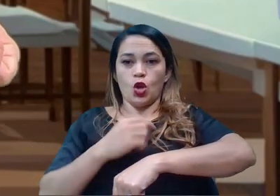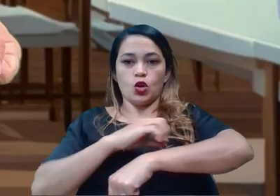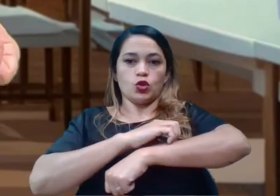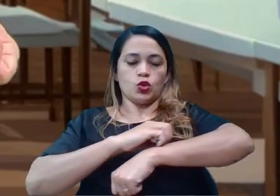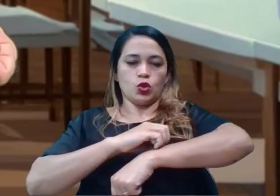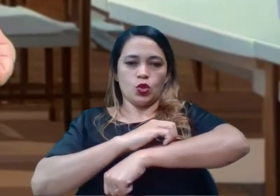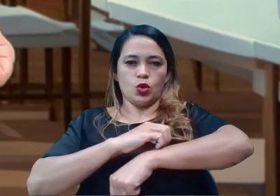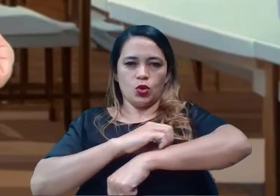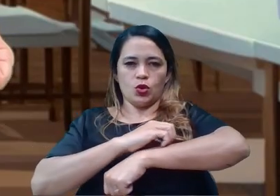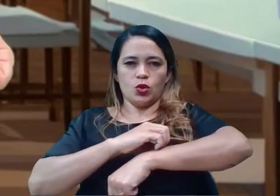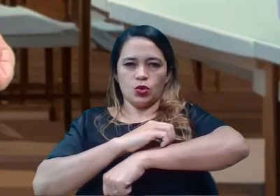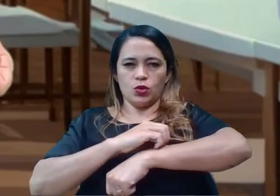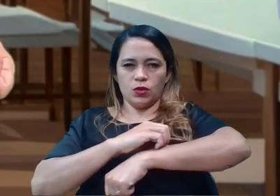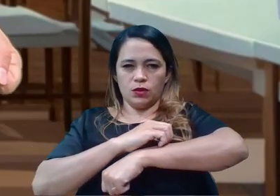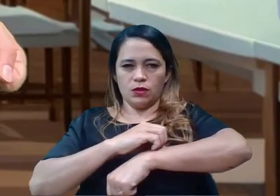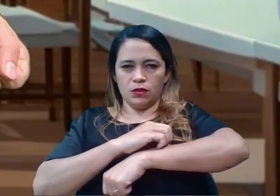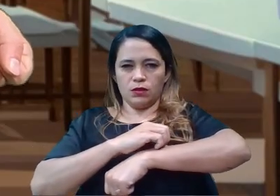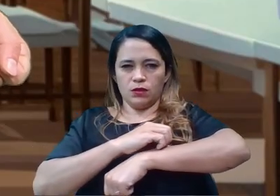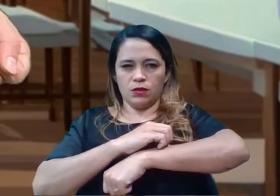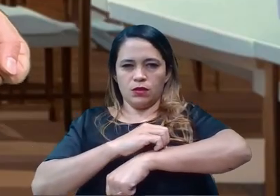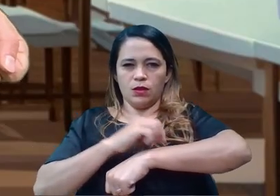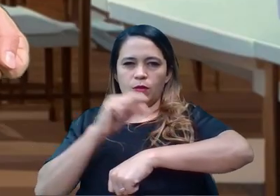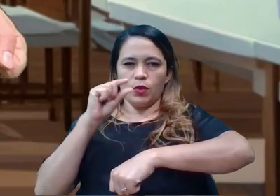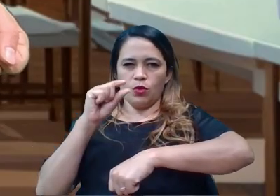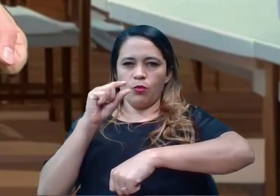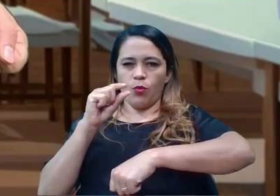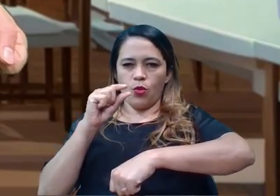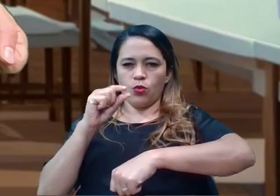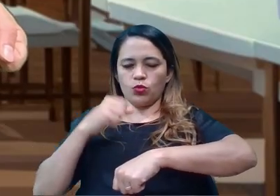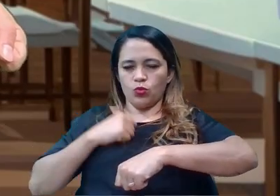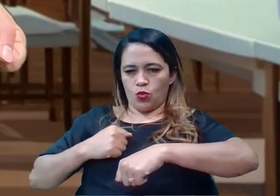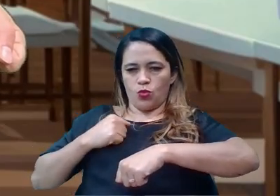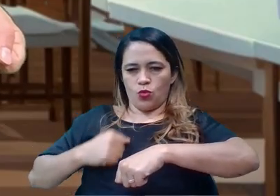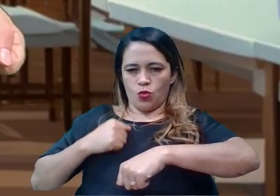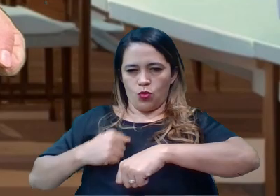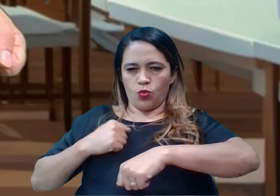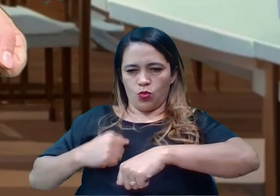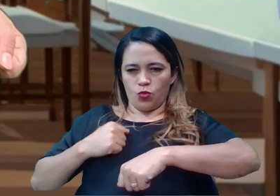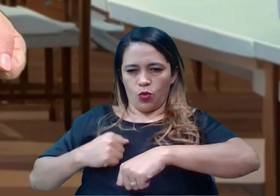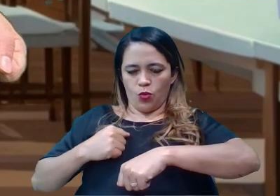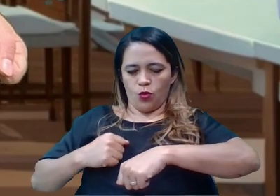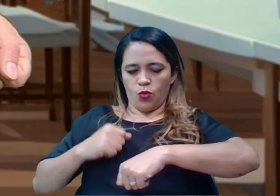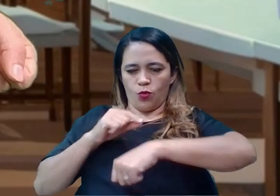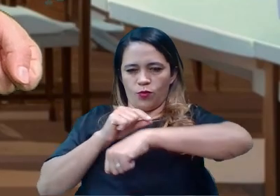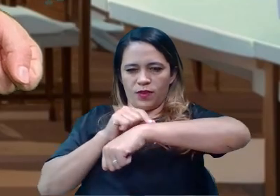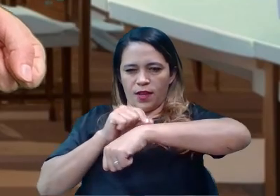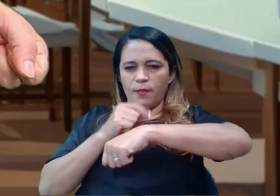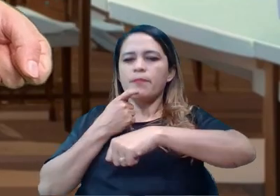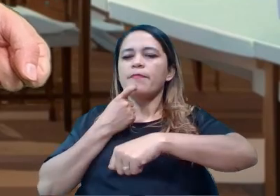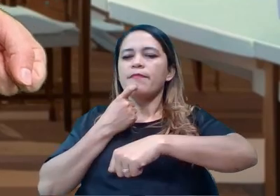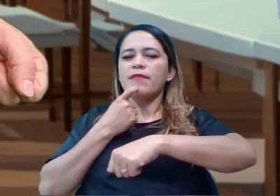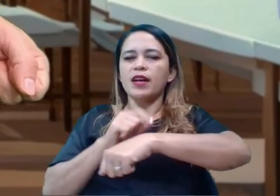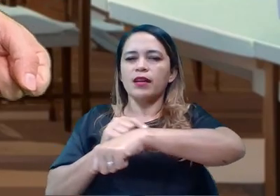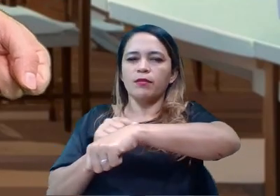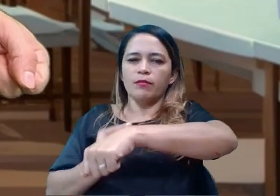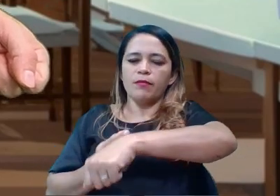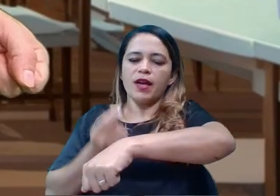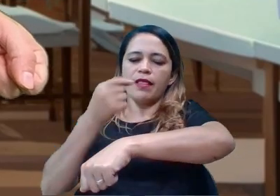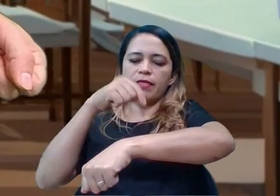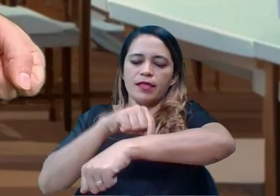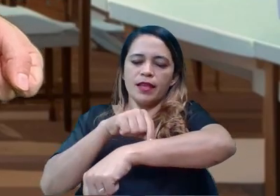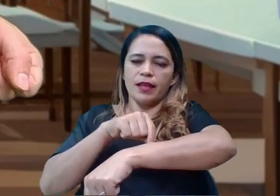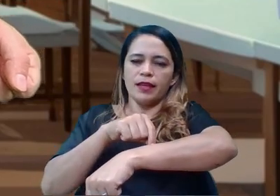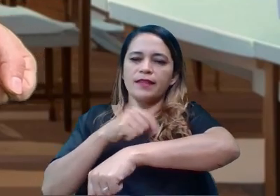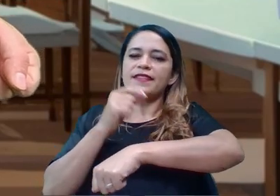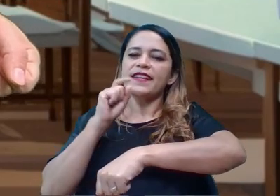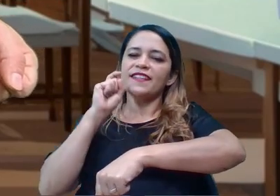mão e coça, o que a gente fez nessa hora? Pegou um pouquinho do cocô do barbeiro, da onde ele tinha colocado as fezes ali, e esparramou para dentro do buraquinho que